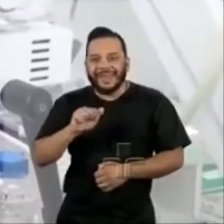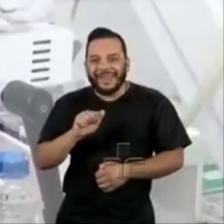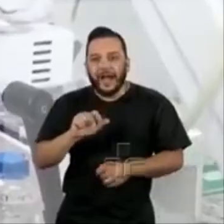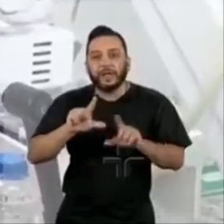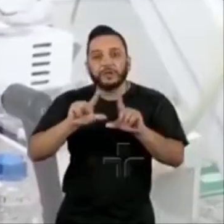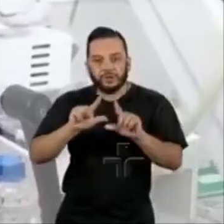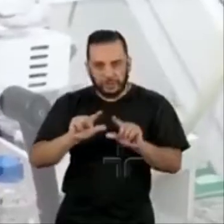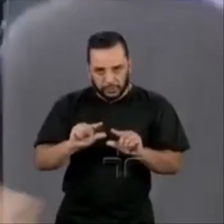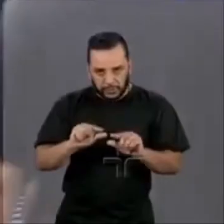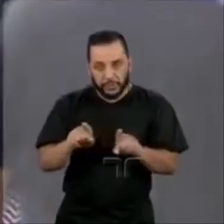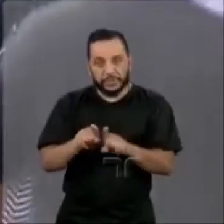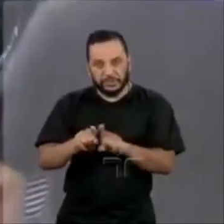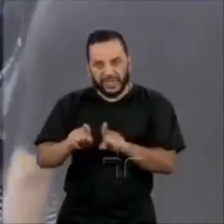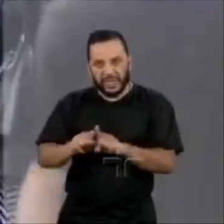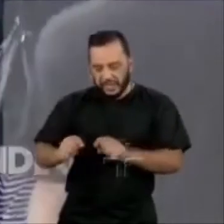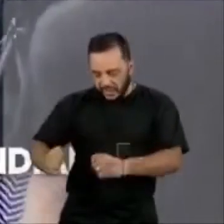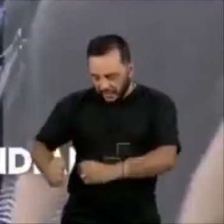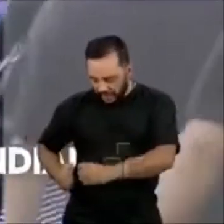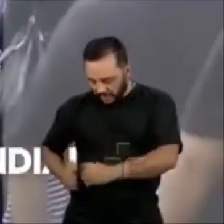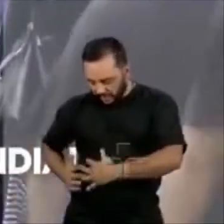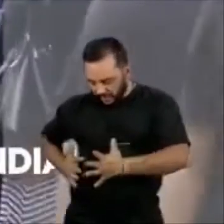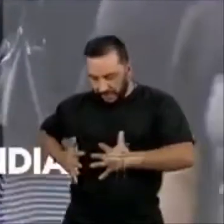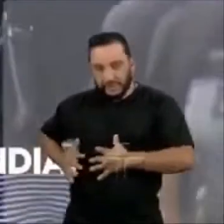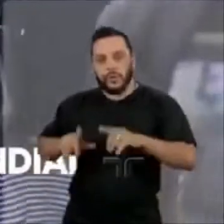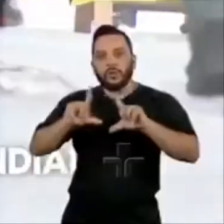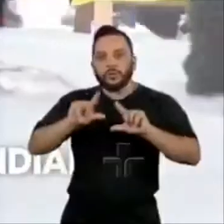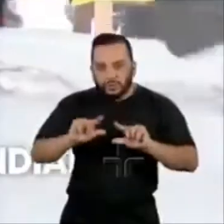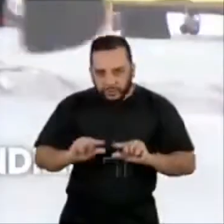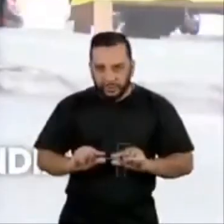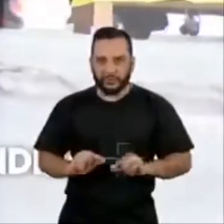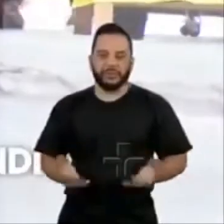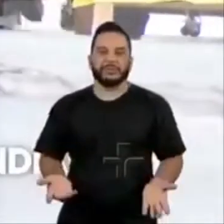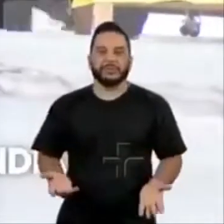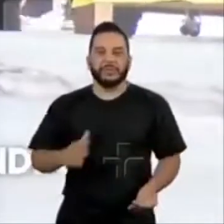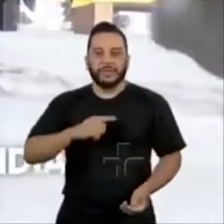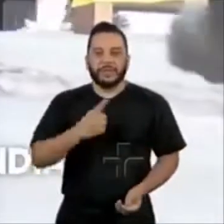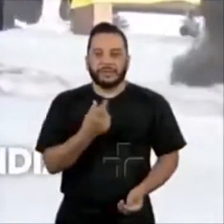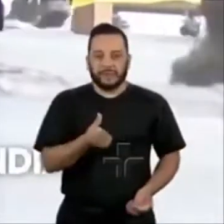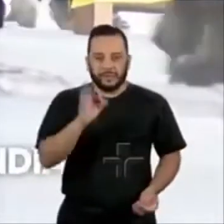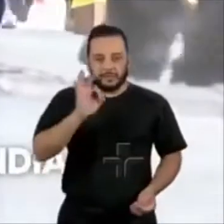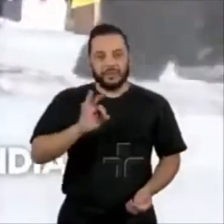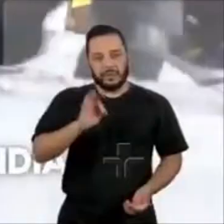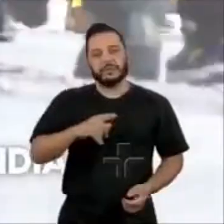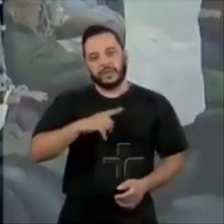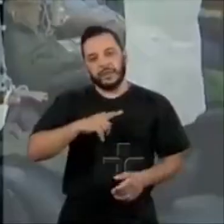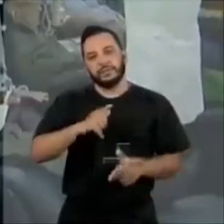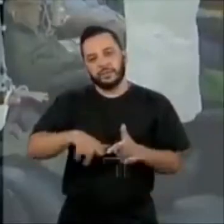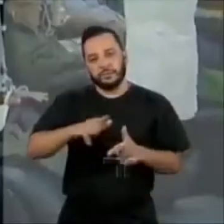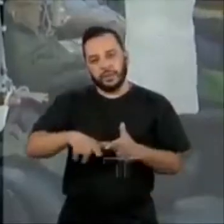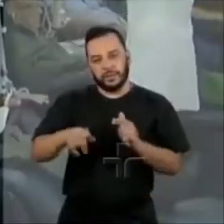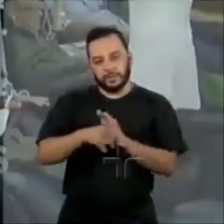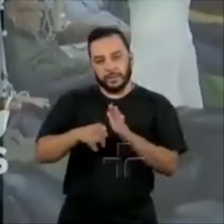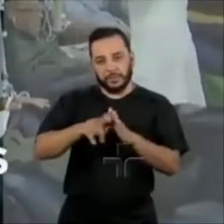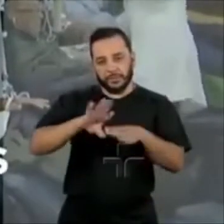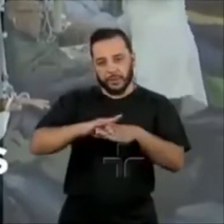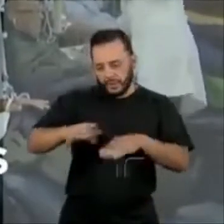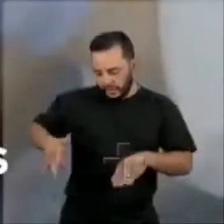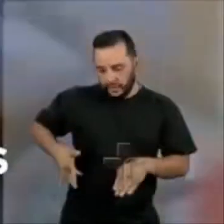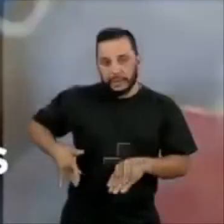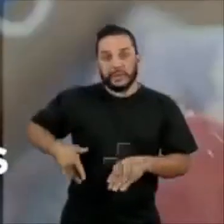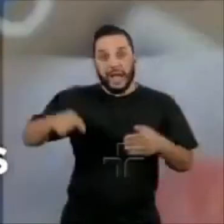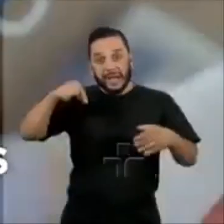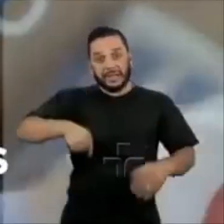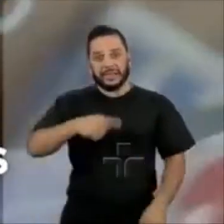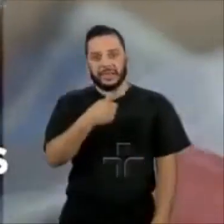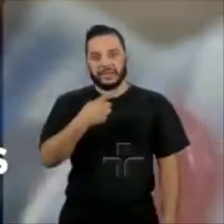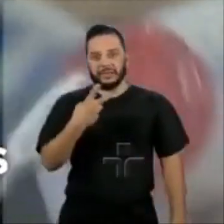marcador inflamatório 16% da população mundial sofre de problemas crônicos nos rins por aqui mais de 120